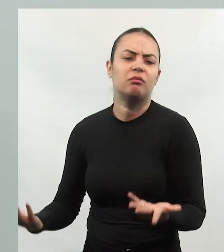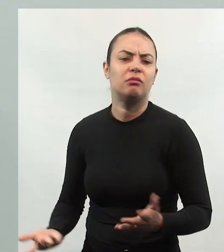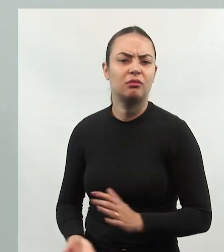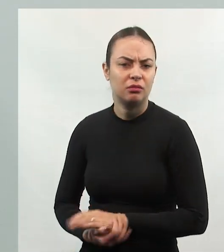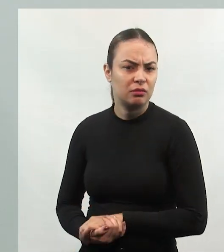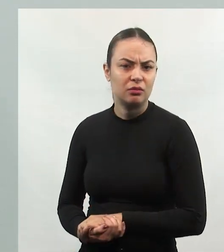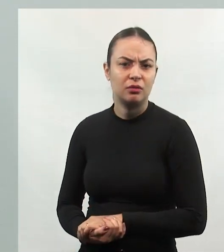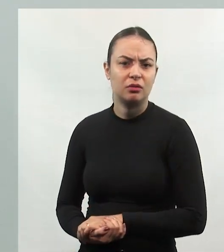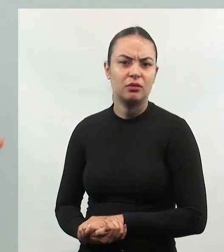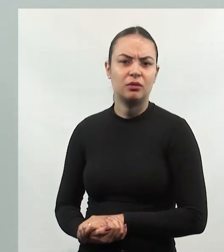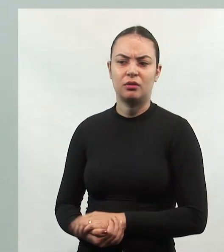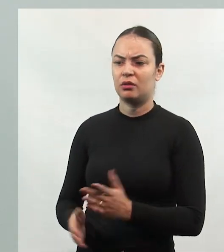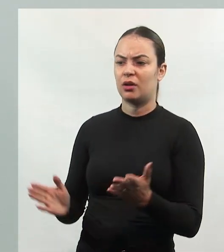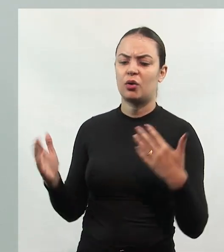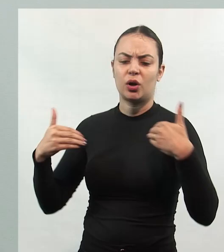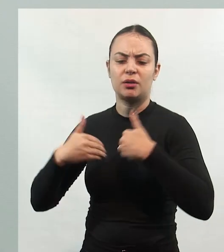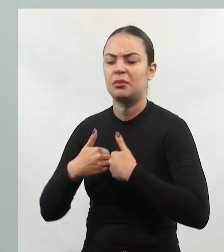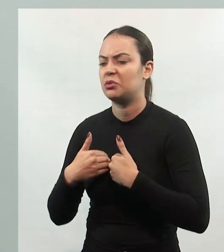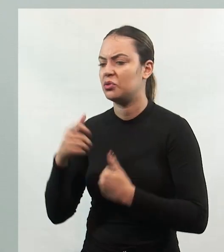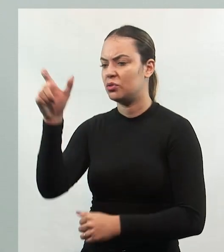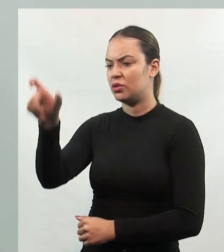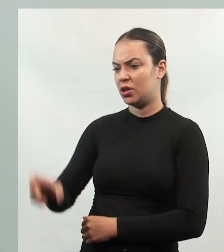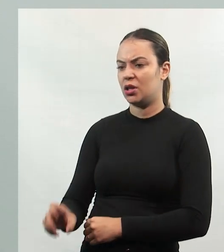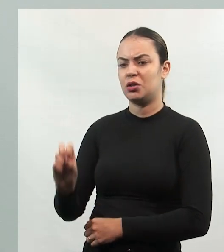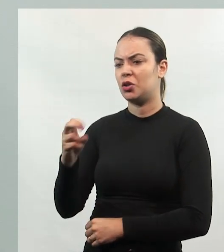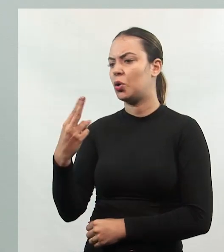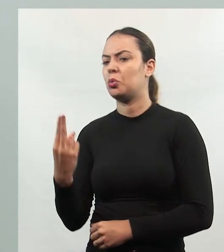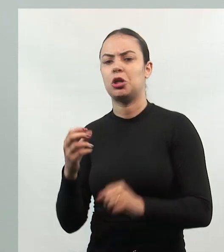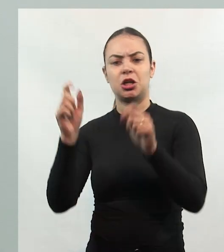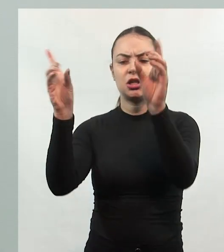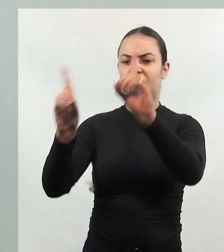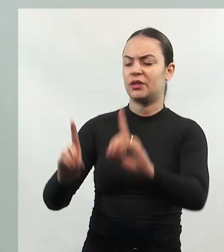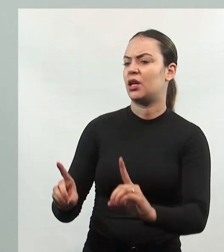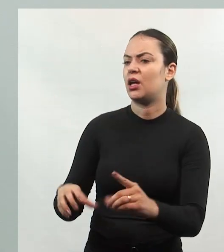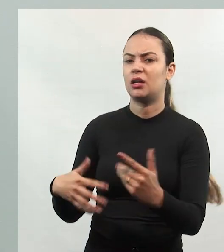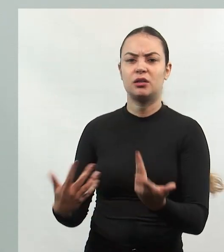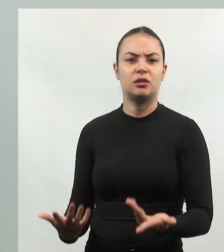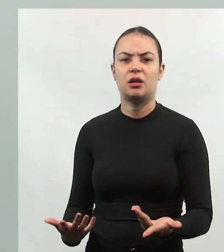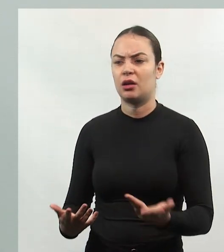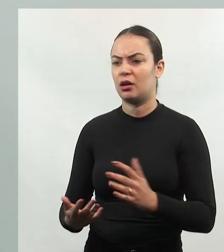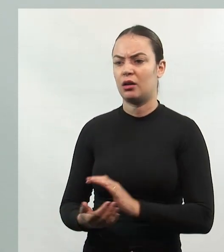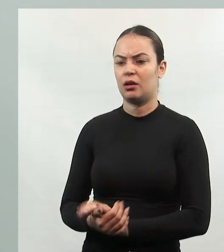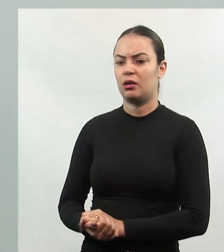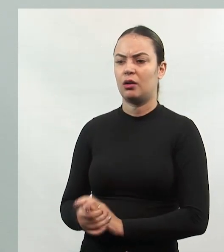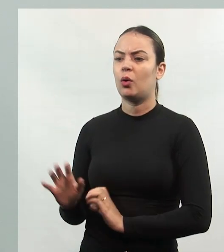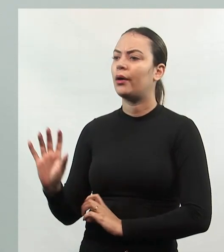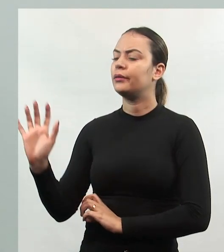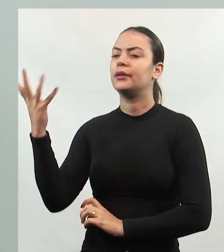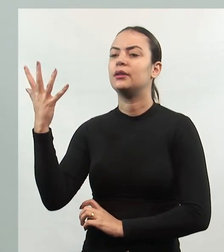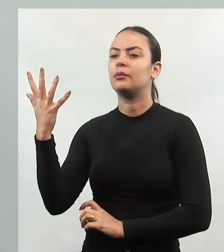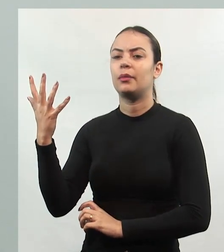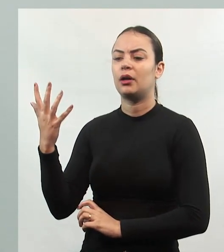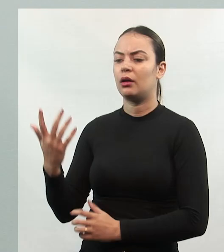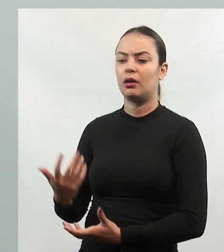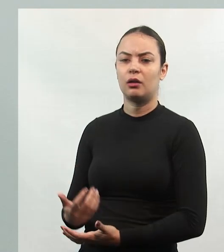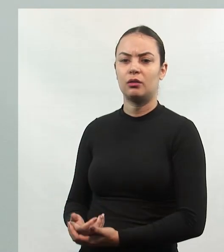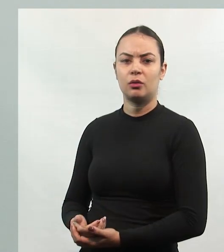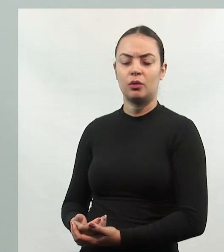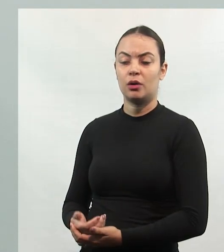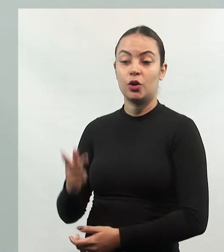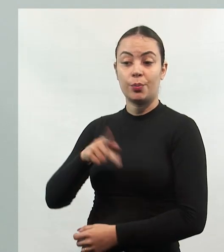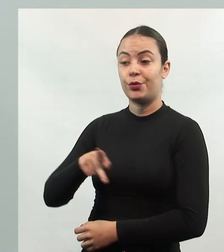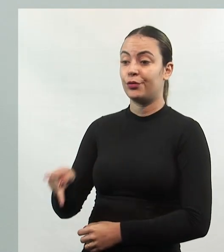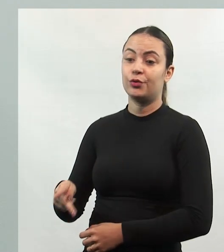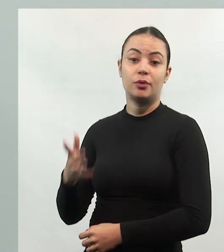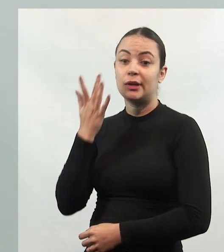haja vista essa diversidade, essa problemática da educação, né? de todo esse universo. Então, assim, é